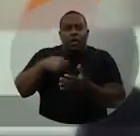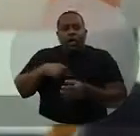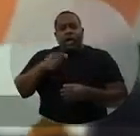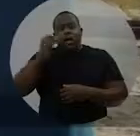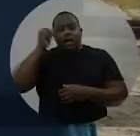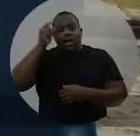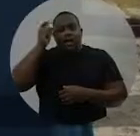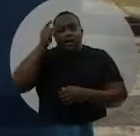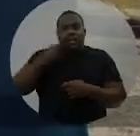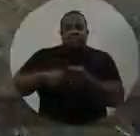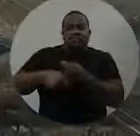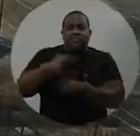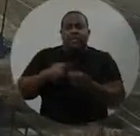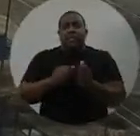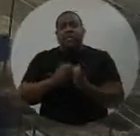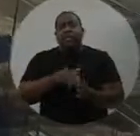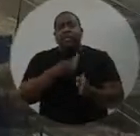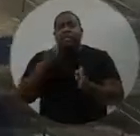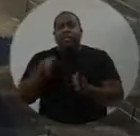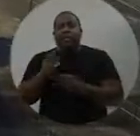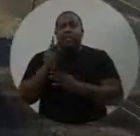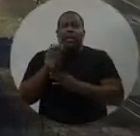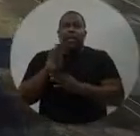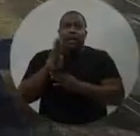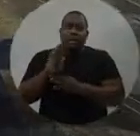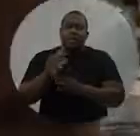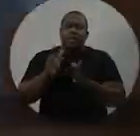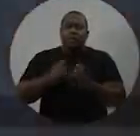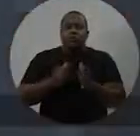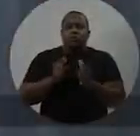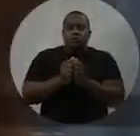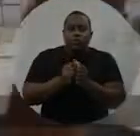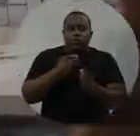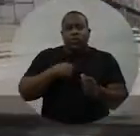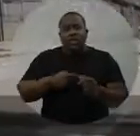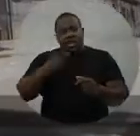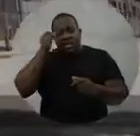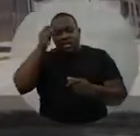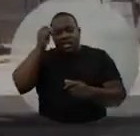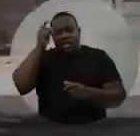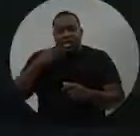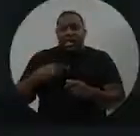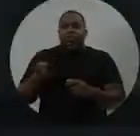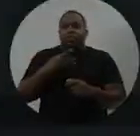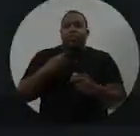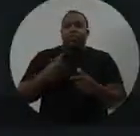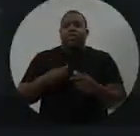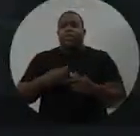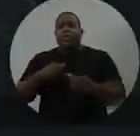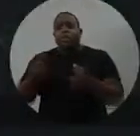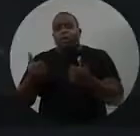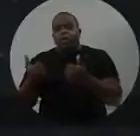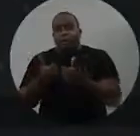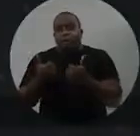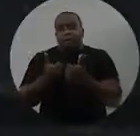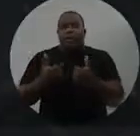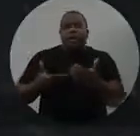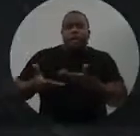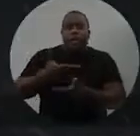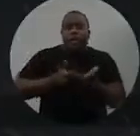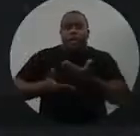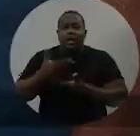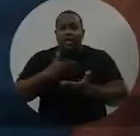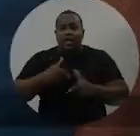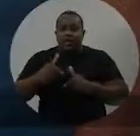criativa do lado do Hub. Então nós estamos reunindo criatividade e inovação bem próximos, porque esse é o emprego do futuro